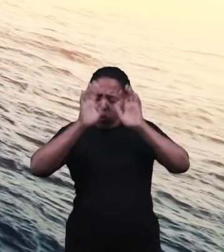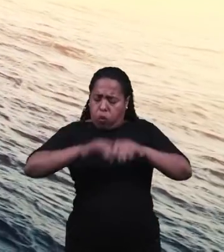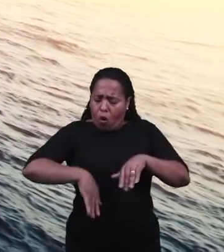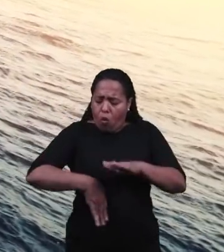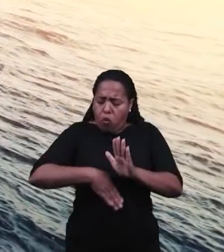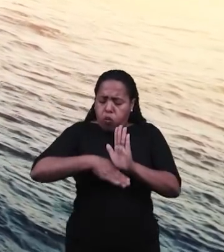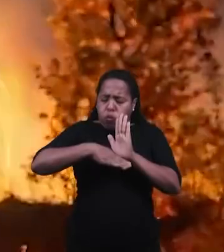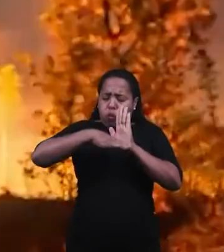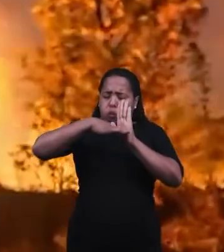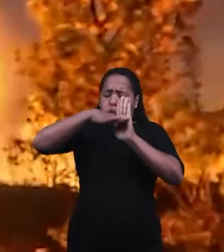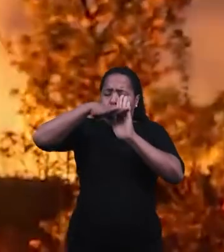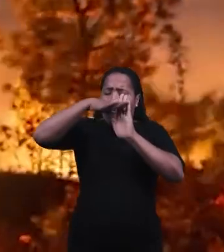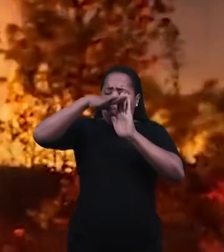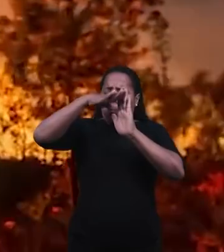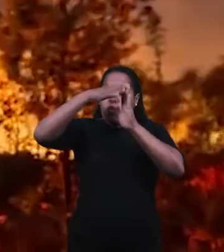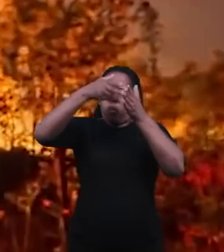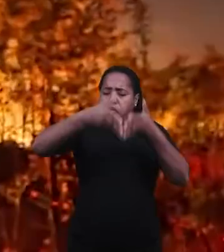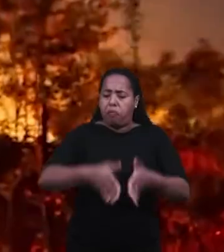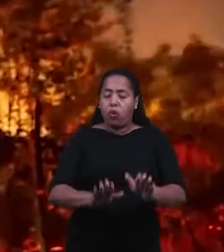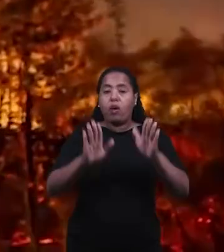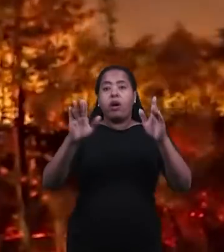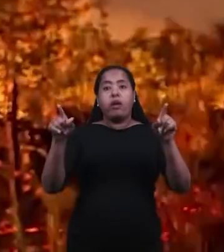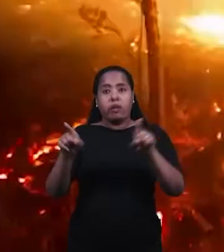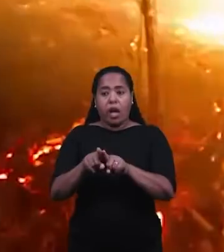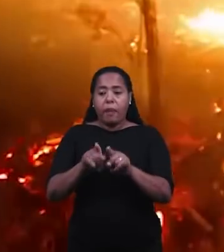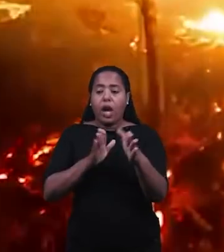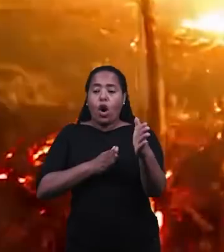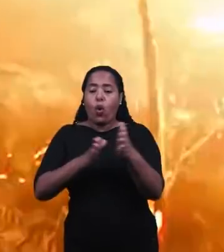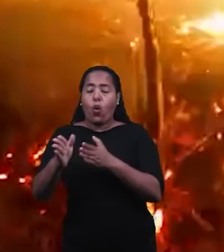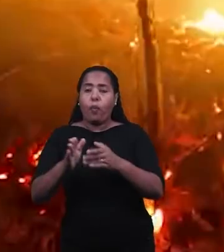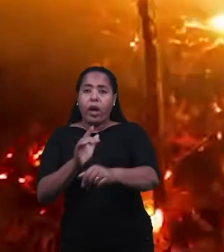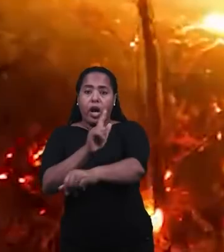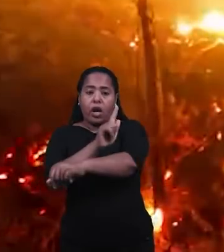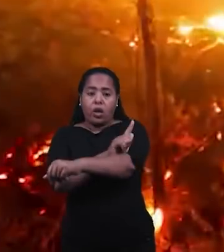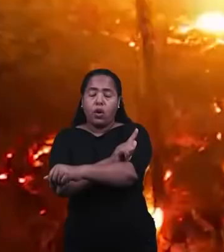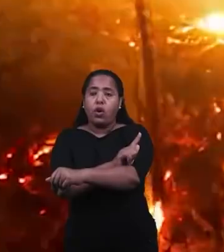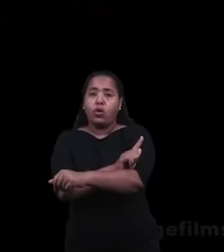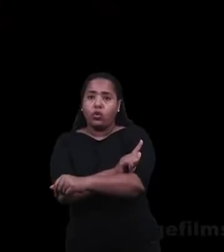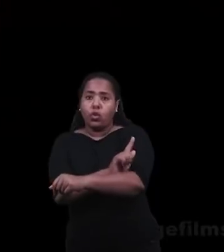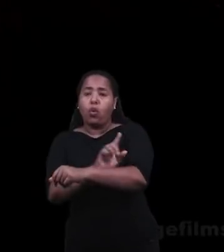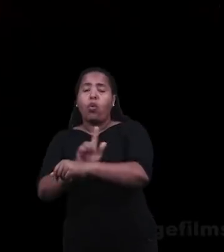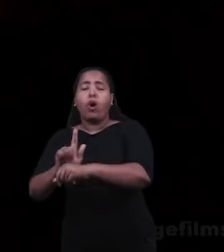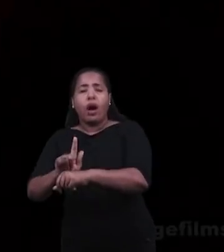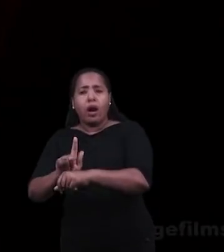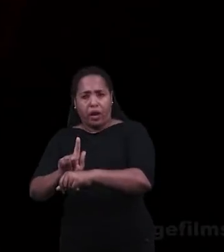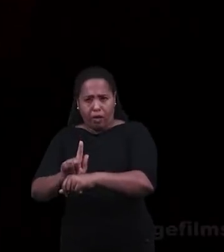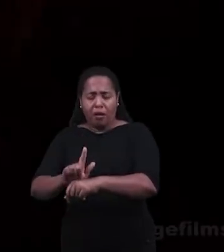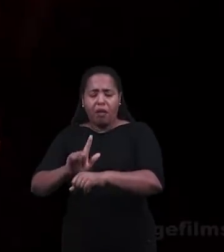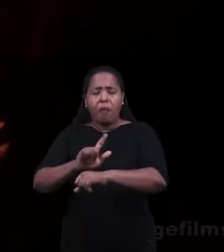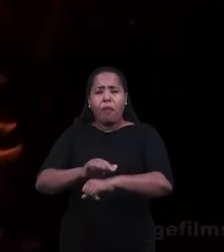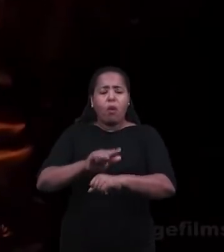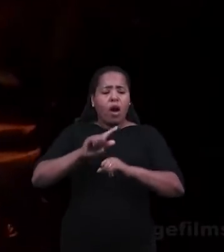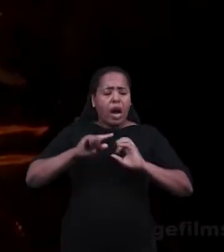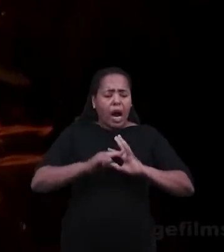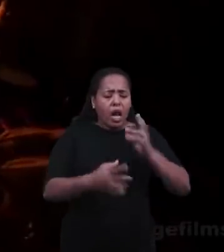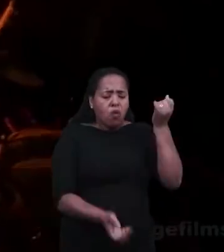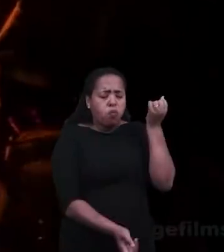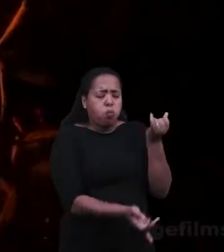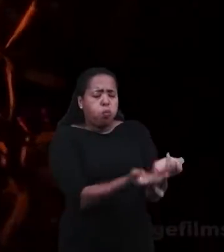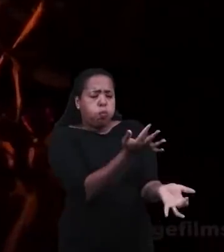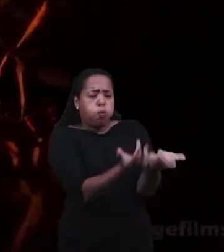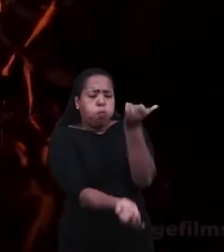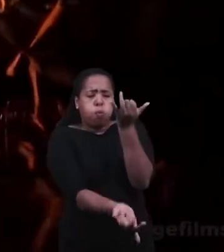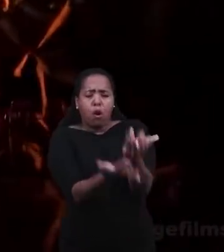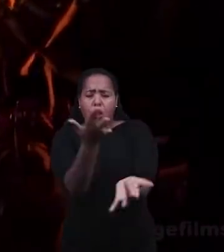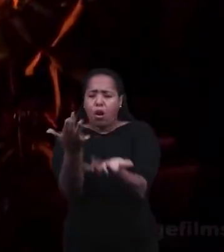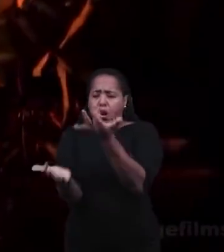acabou. Também nos dias de Gomorra, o fogo tudo